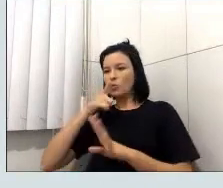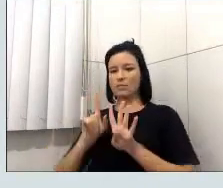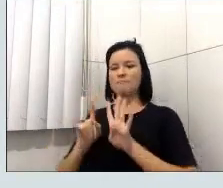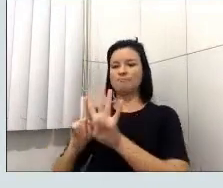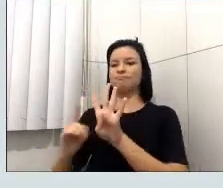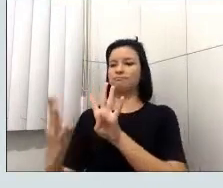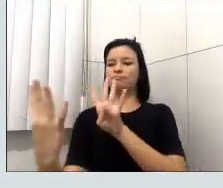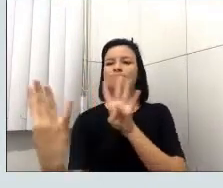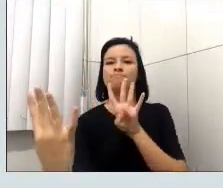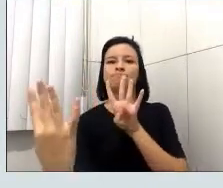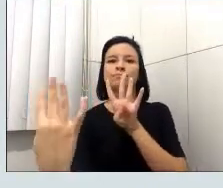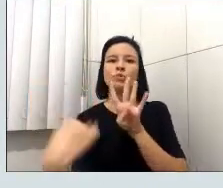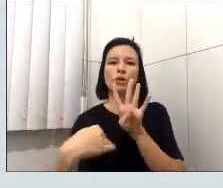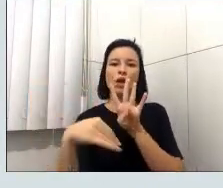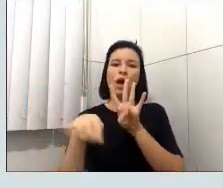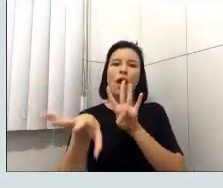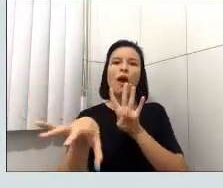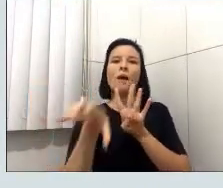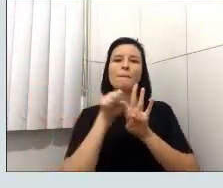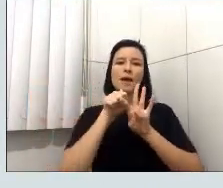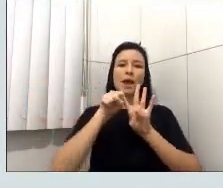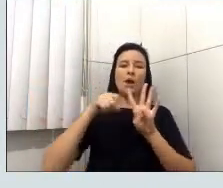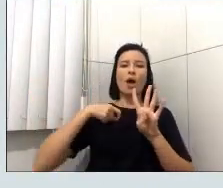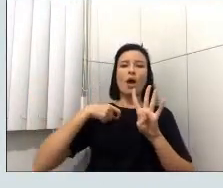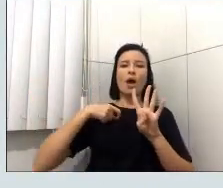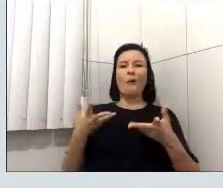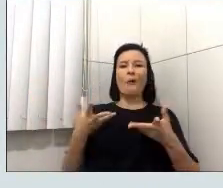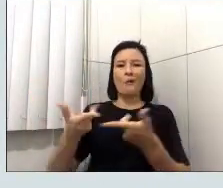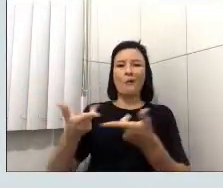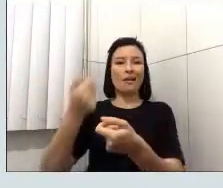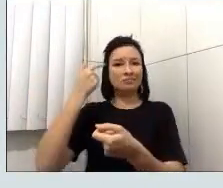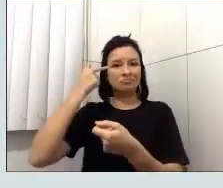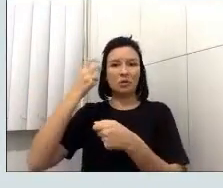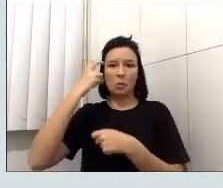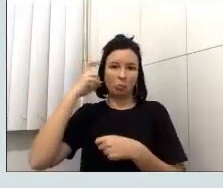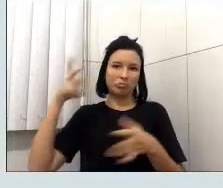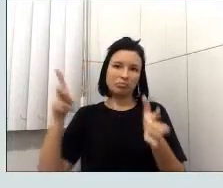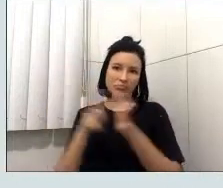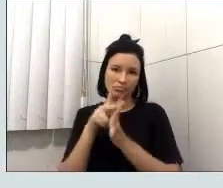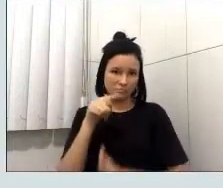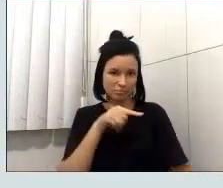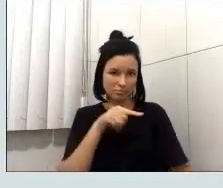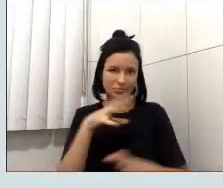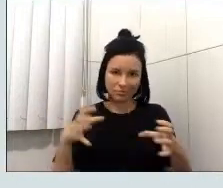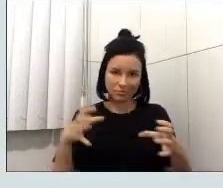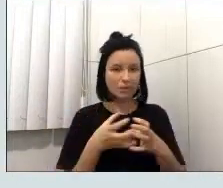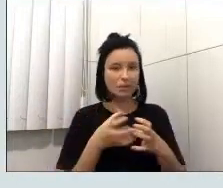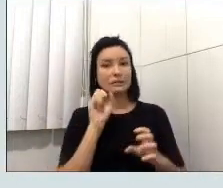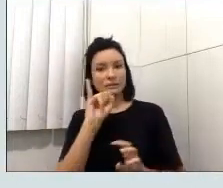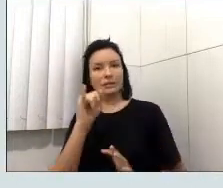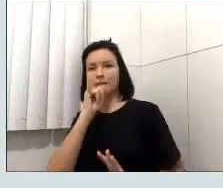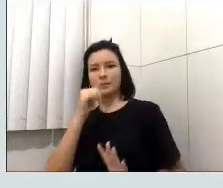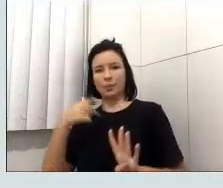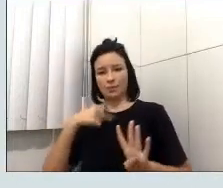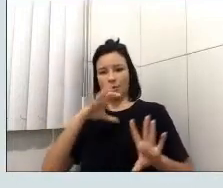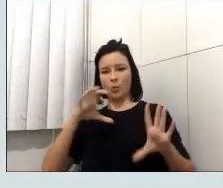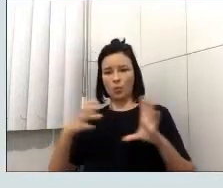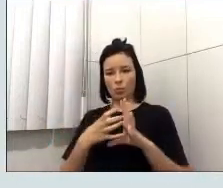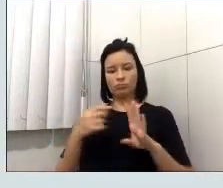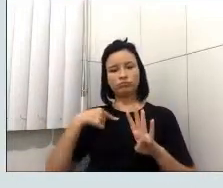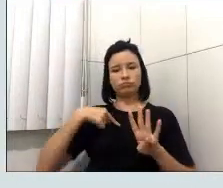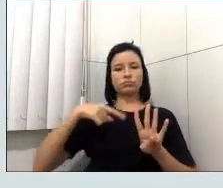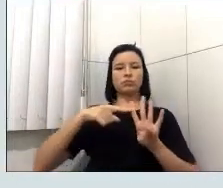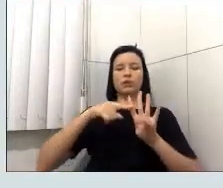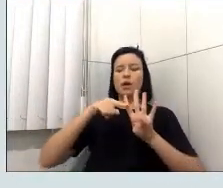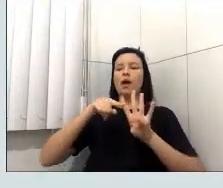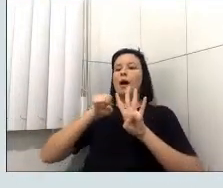iriam absorver as qualidades dos derrotados. Então, se eu derroto um grupo que é forte e tudo, eu me